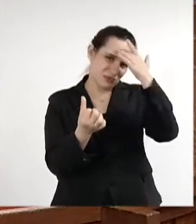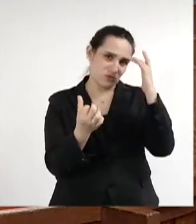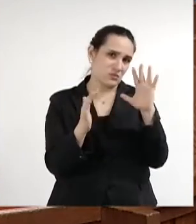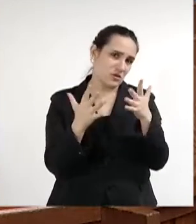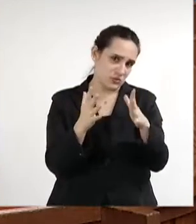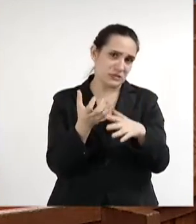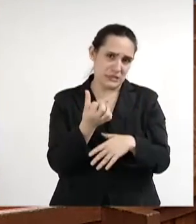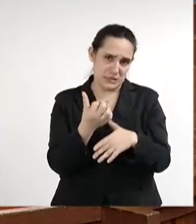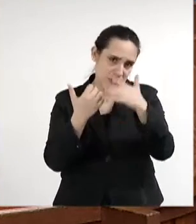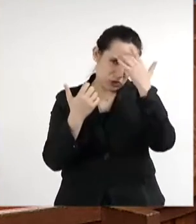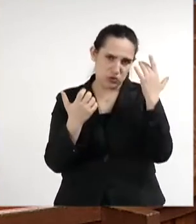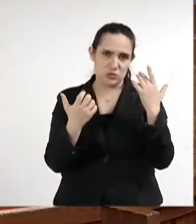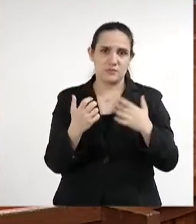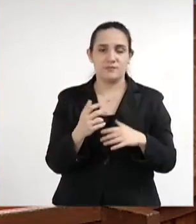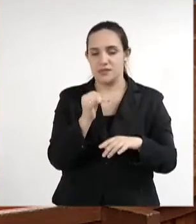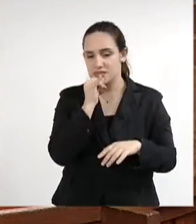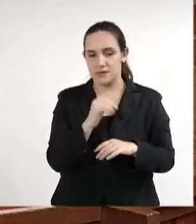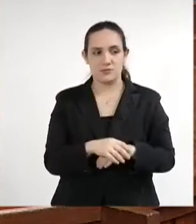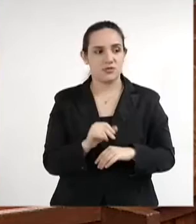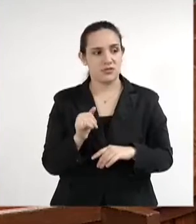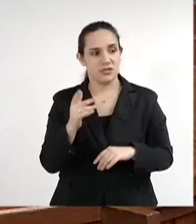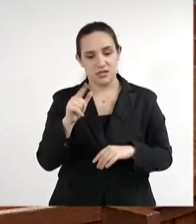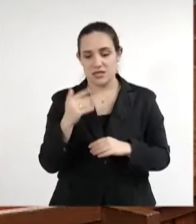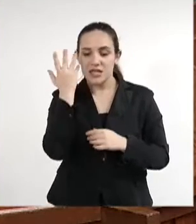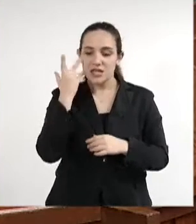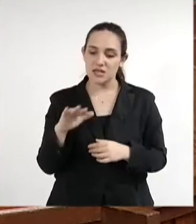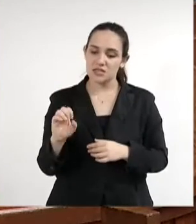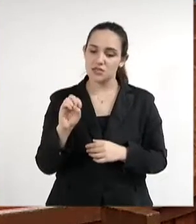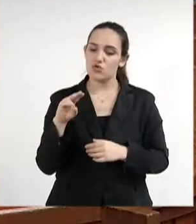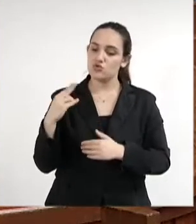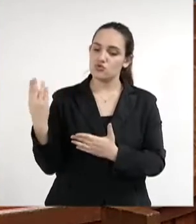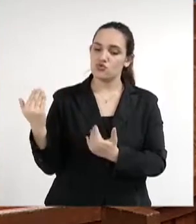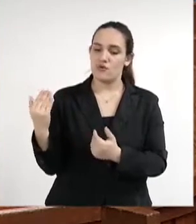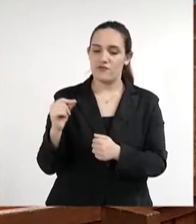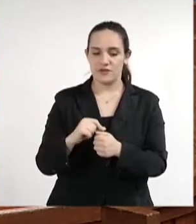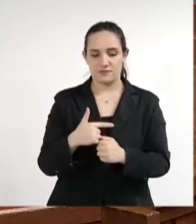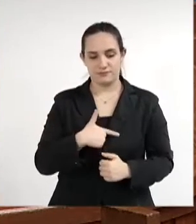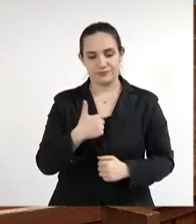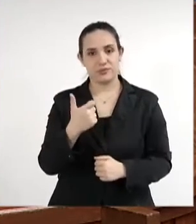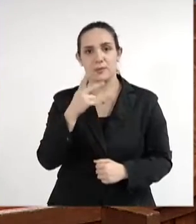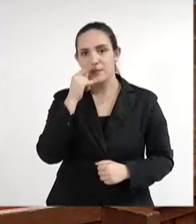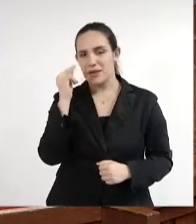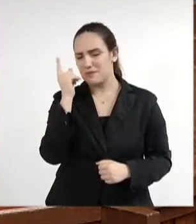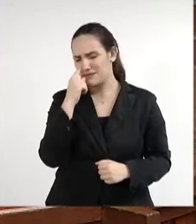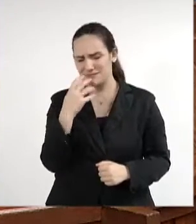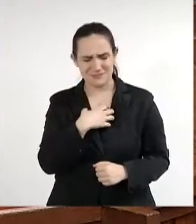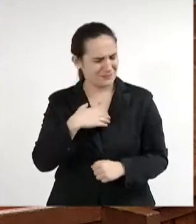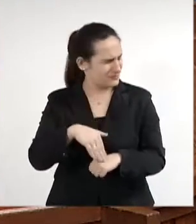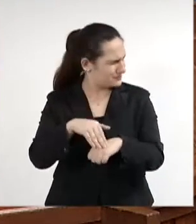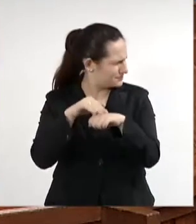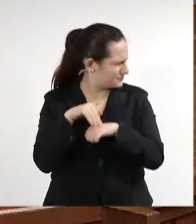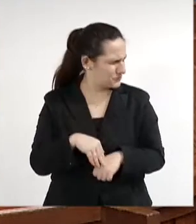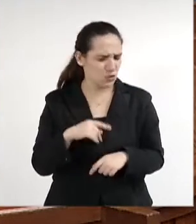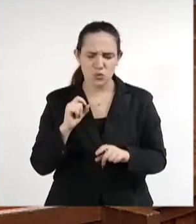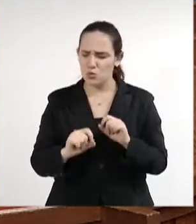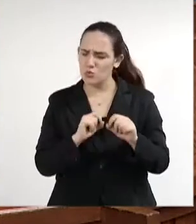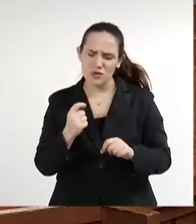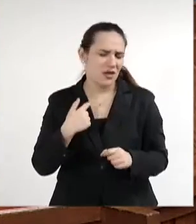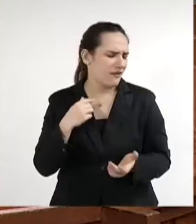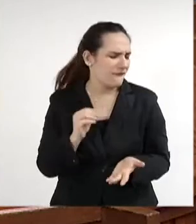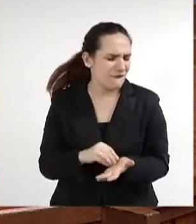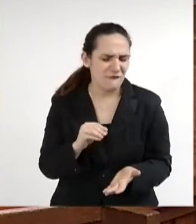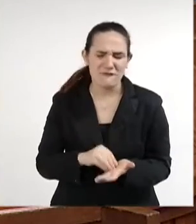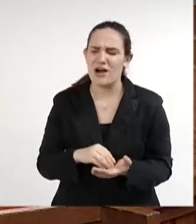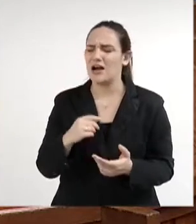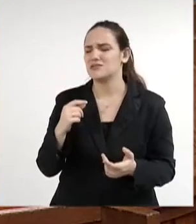volta. Se uma criança, um jovem pratica o suicídio, os pais ficam se culpando. O que é que nós deixamos de fazer? Ou o que